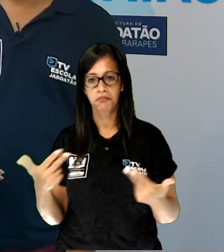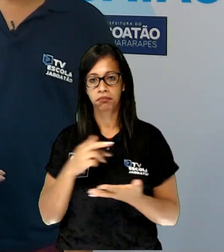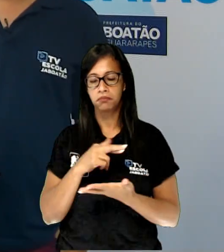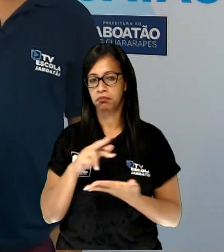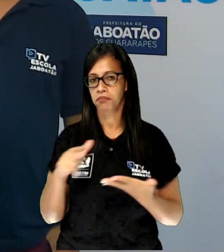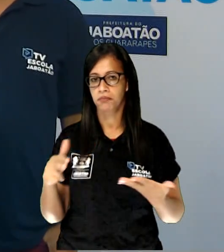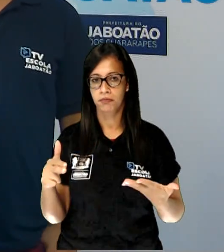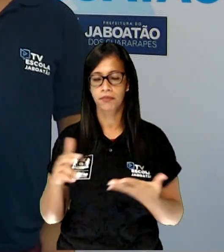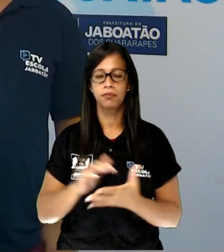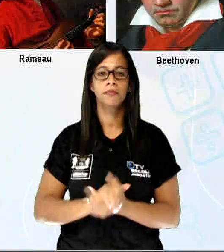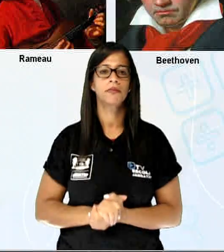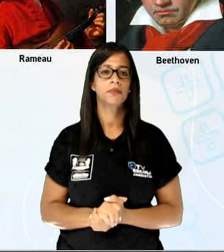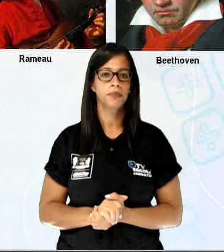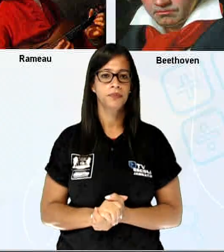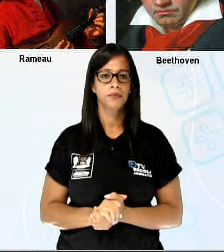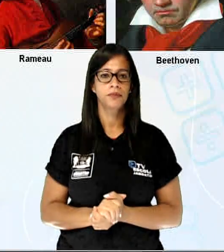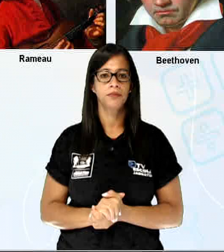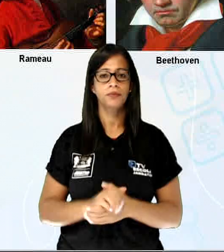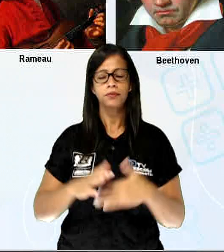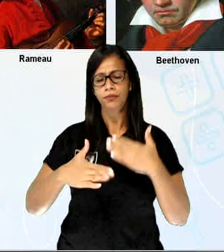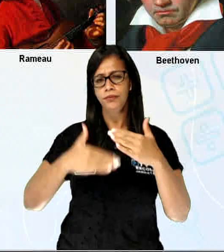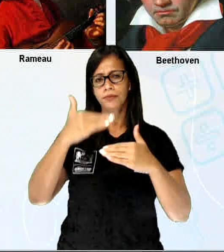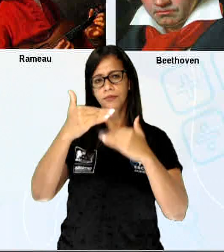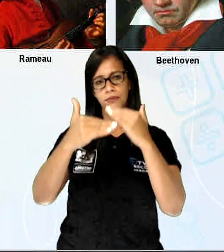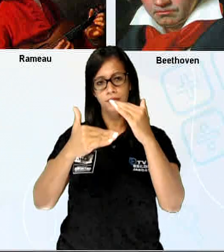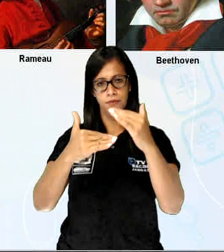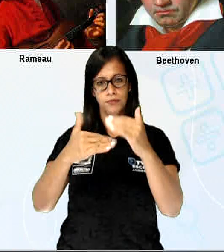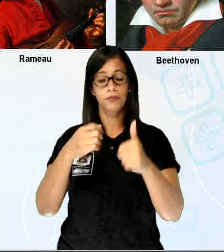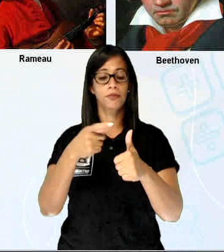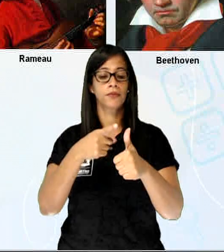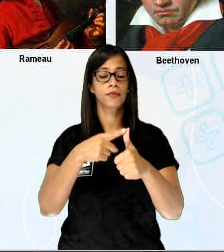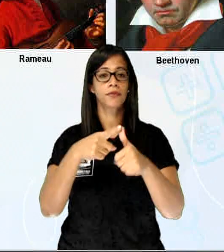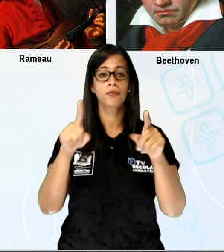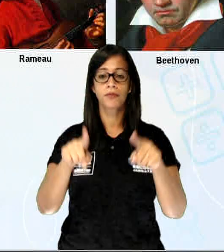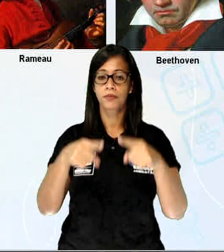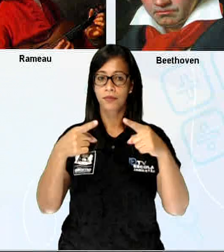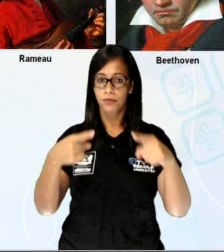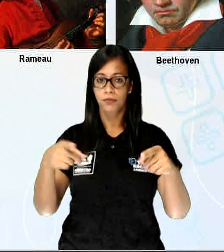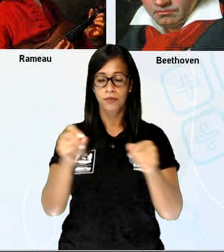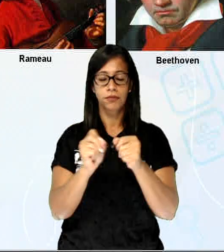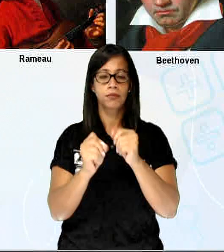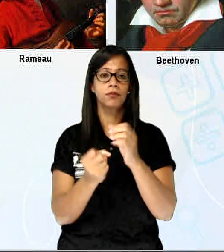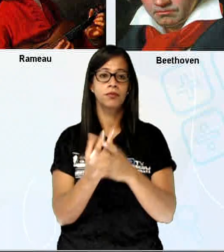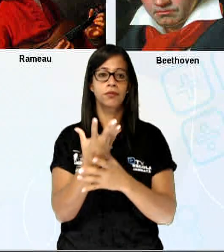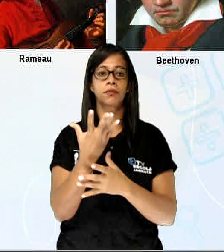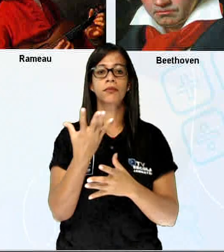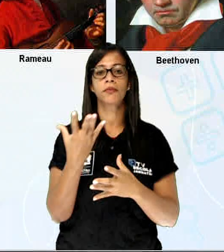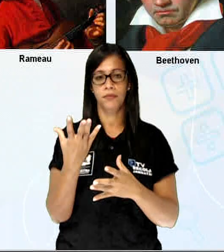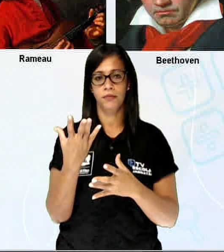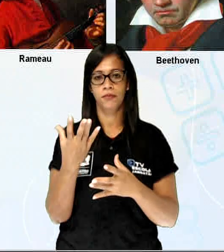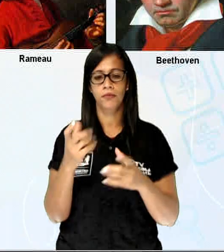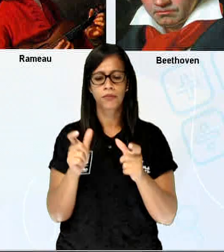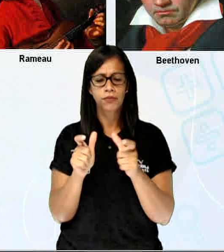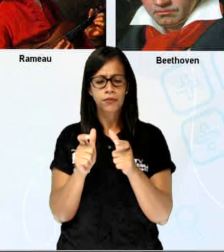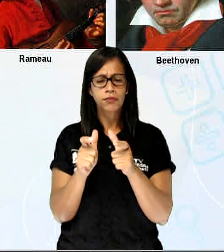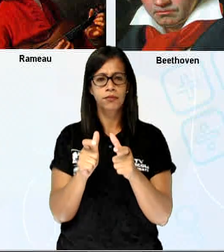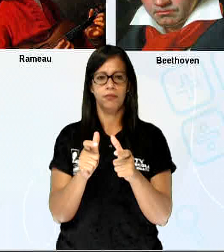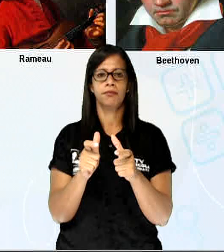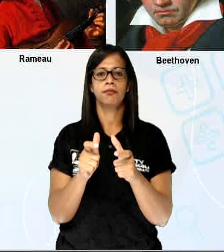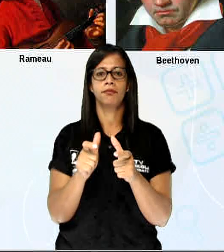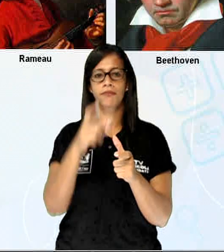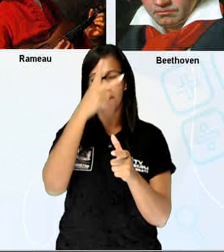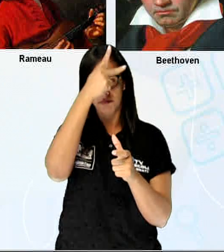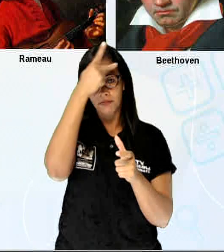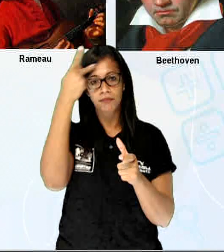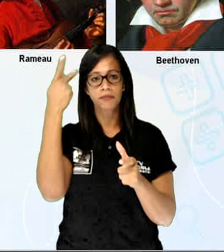né? Evolução. As primeiras orquestras eram formadas por um pequeno número de músicos. Foi no século